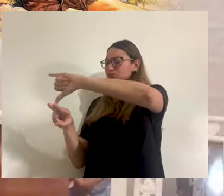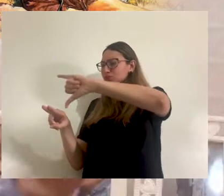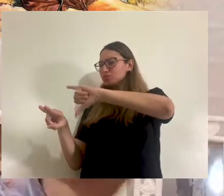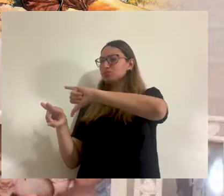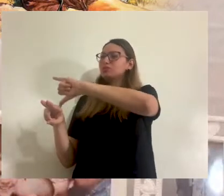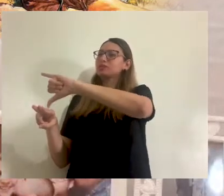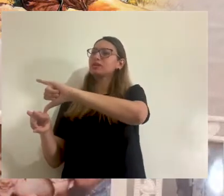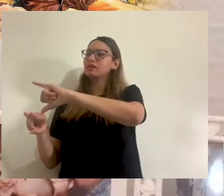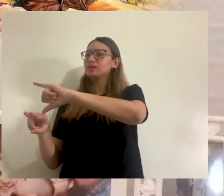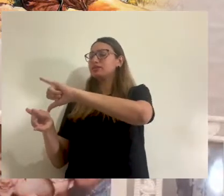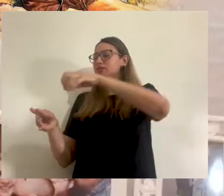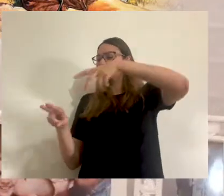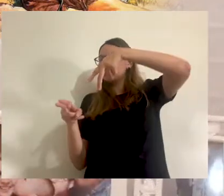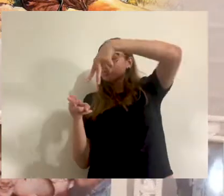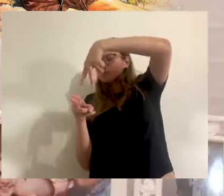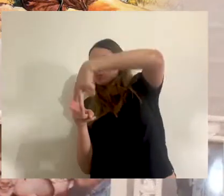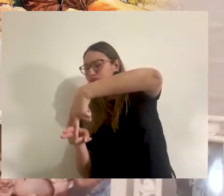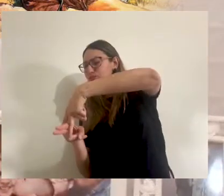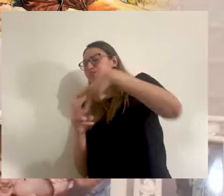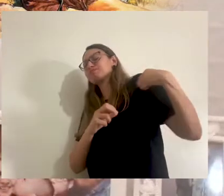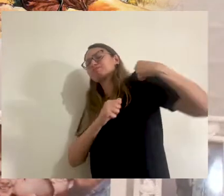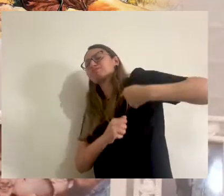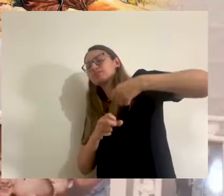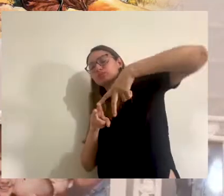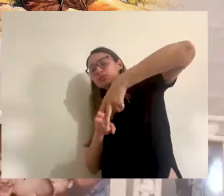indivíduo sobre o seu cavalo e levou até uma